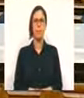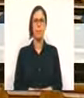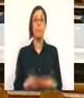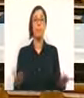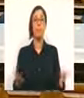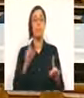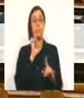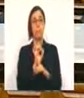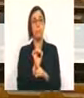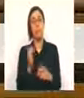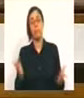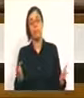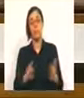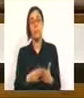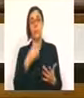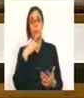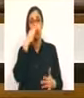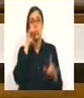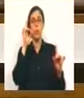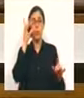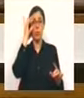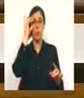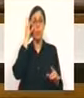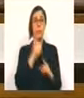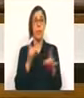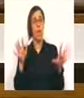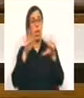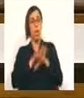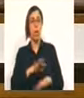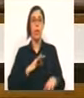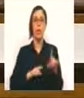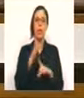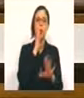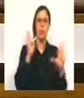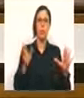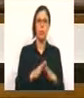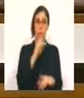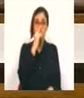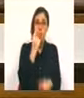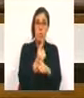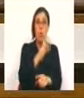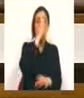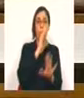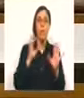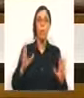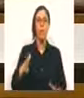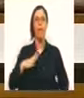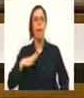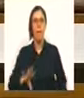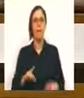Não deixa de ser muito curioso e até irónico, senhores deputados. O mesmo Governo que